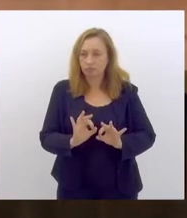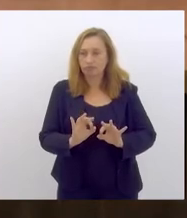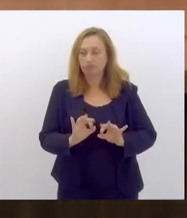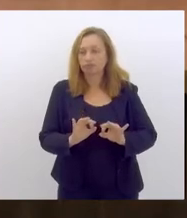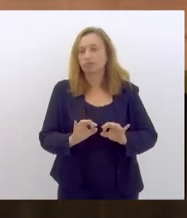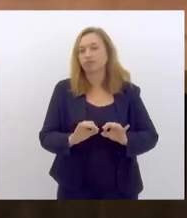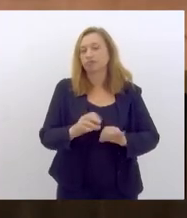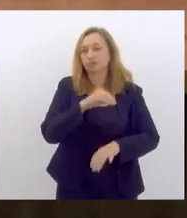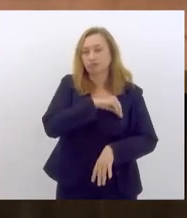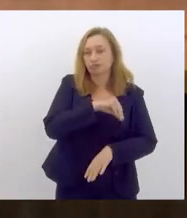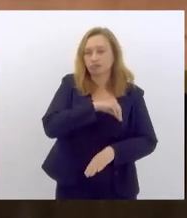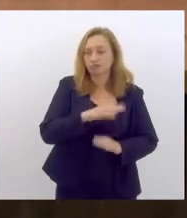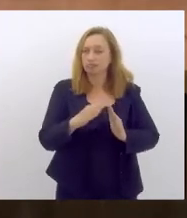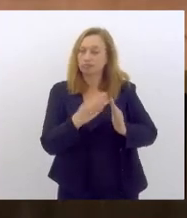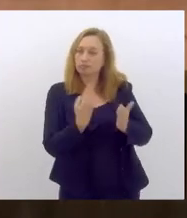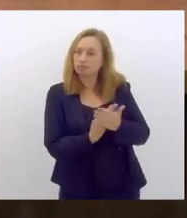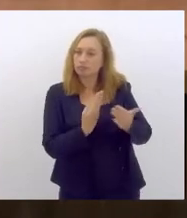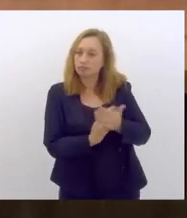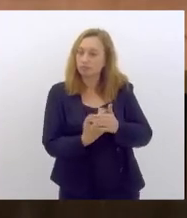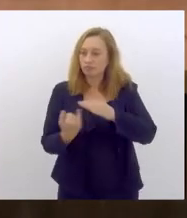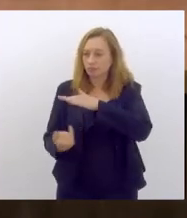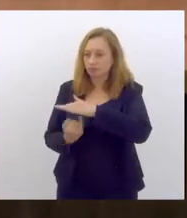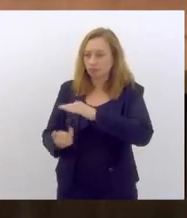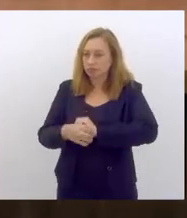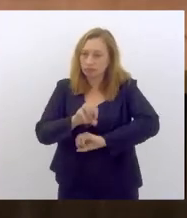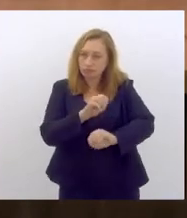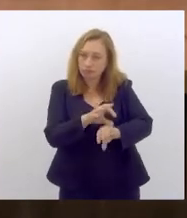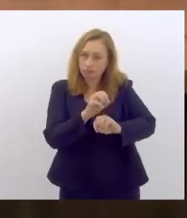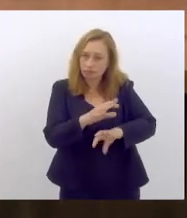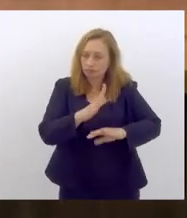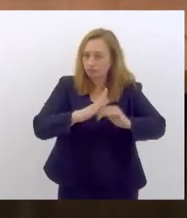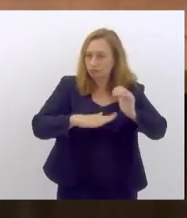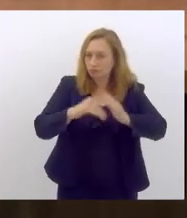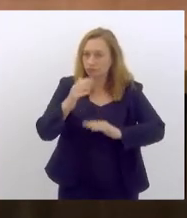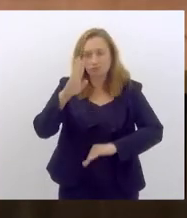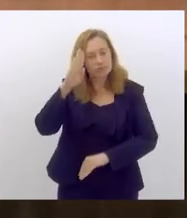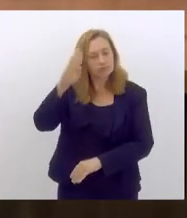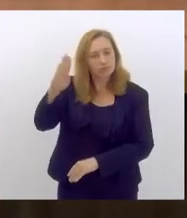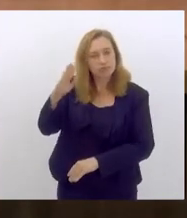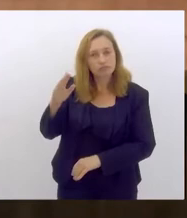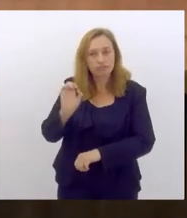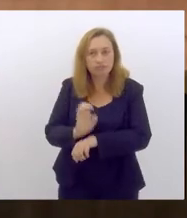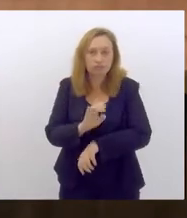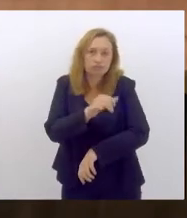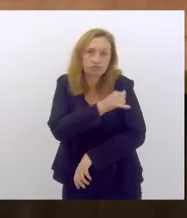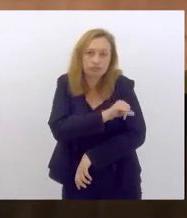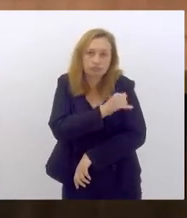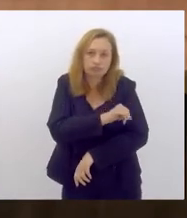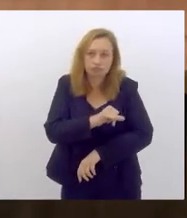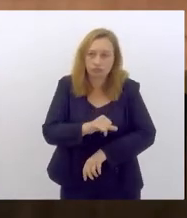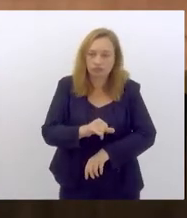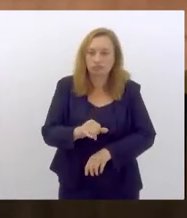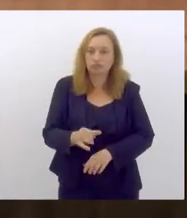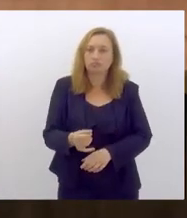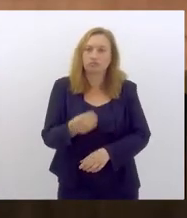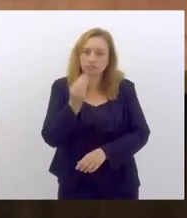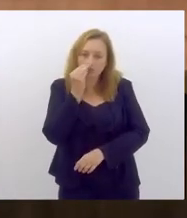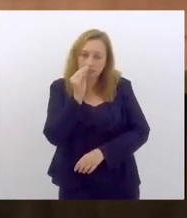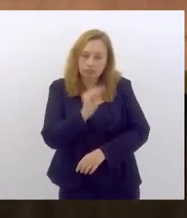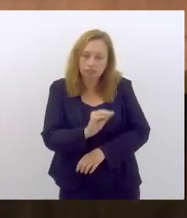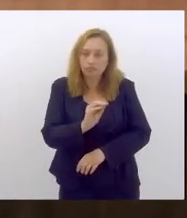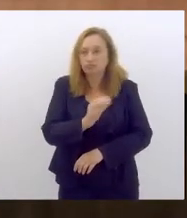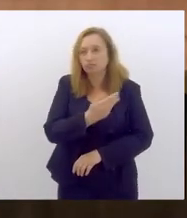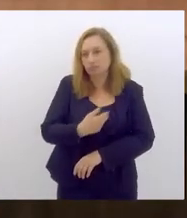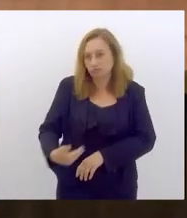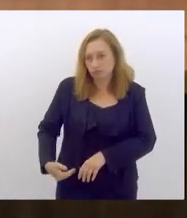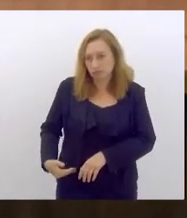A FAETEC é uma instituição de educação profissional fundamental para o Estado do Rio de Janeiro, que vem sendo maltratada por esse governo,